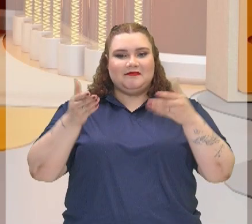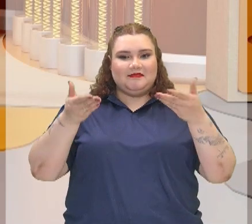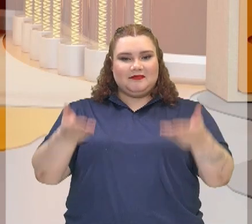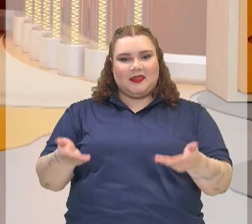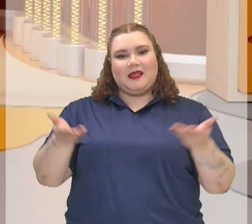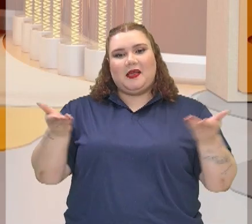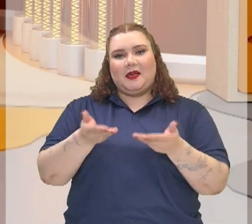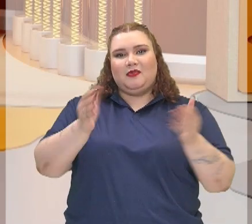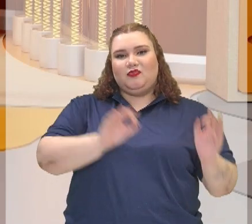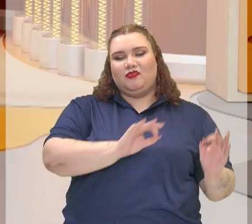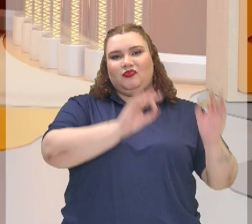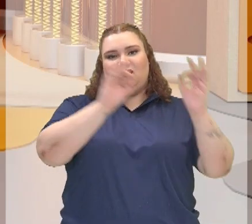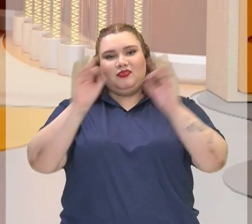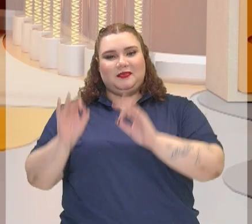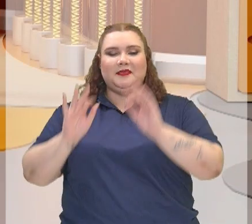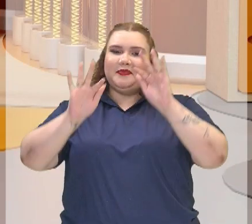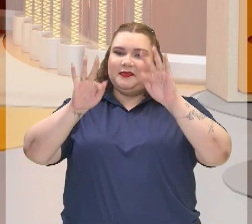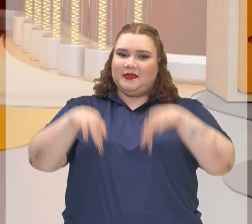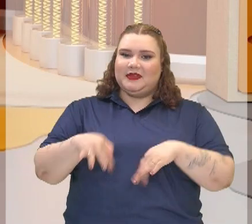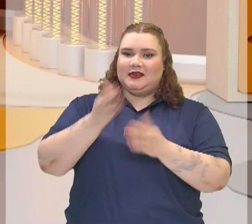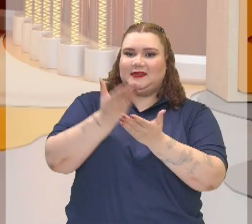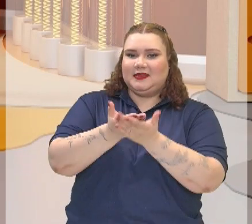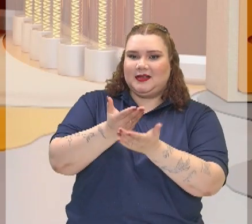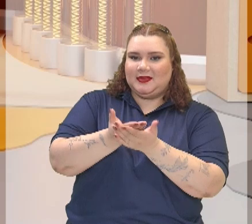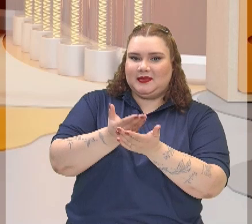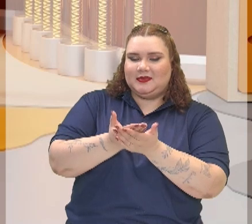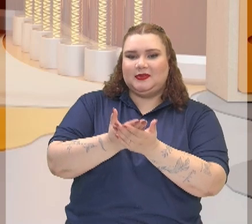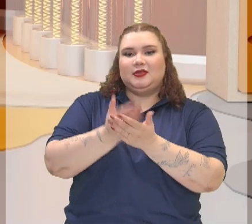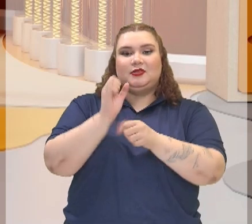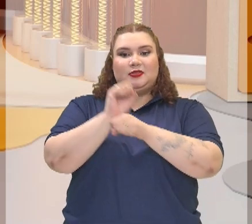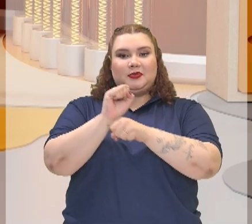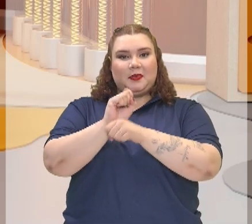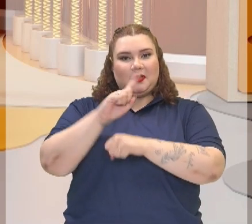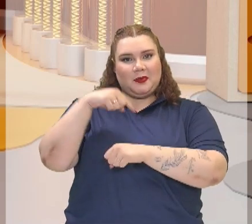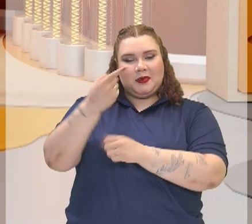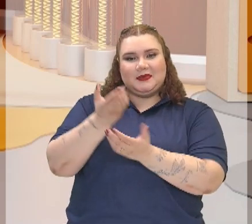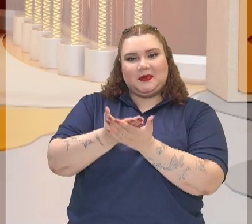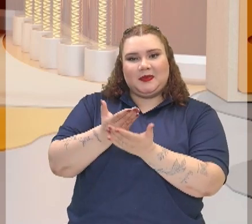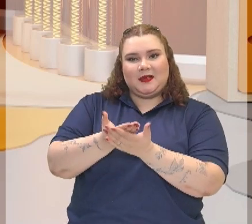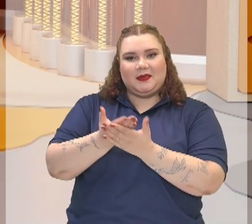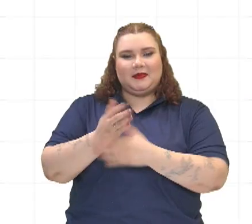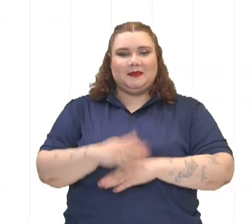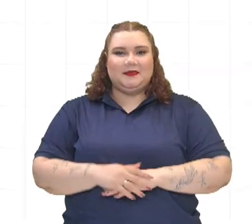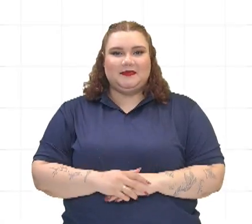nós encerramos esse nosso momento e te espero no próximo, tá bom?